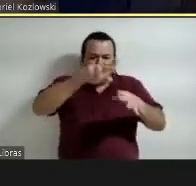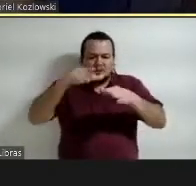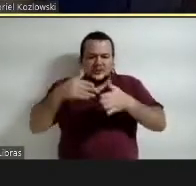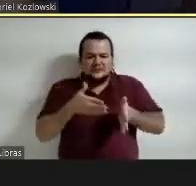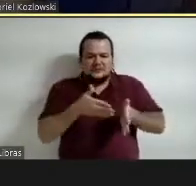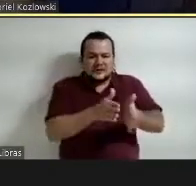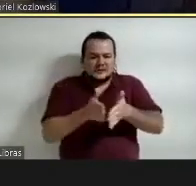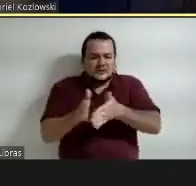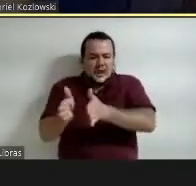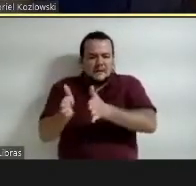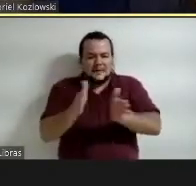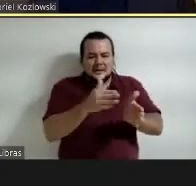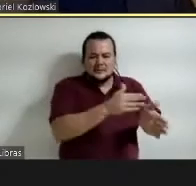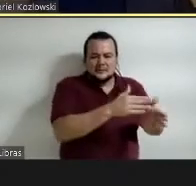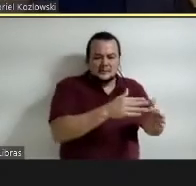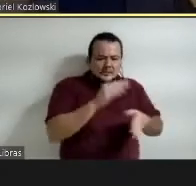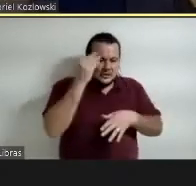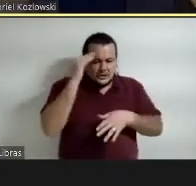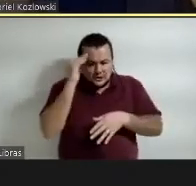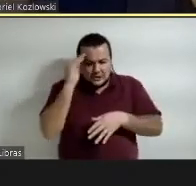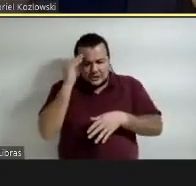entende do mundo hoje em dia.